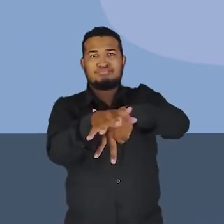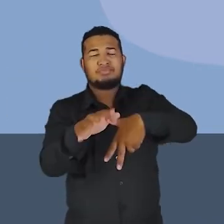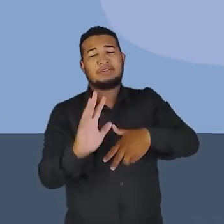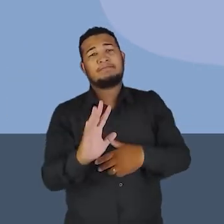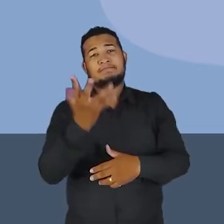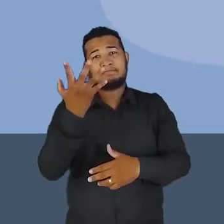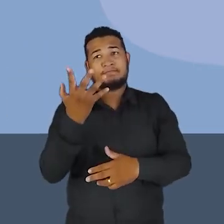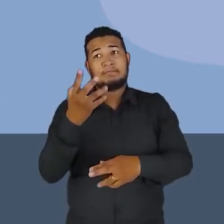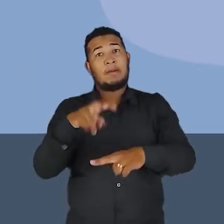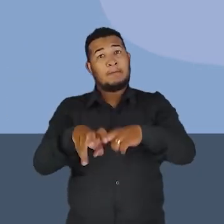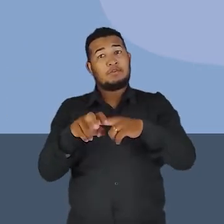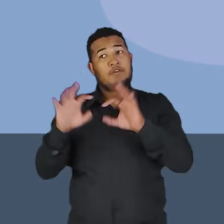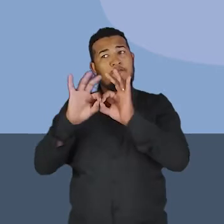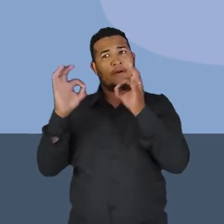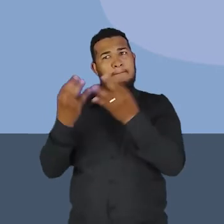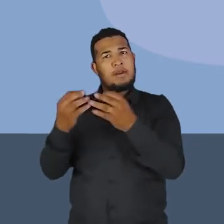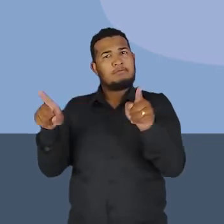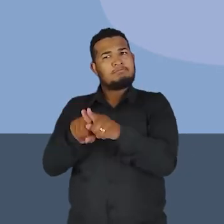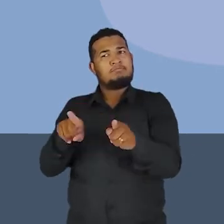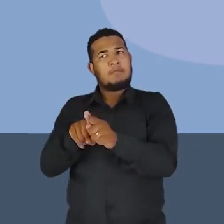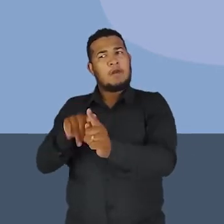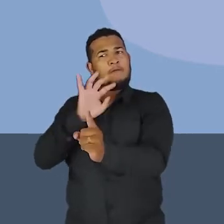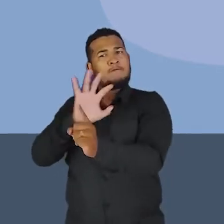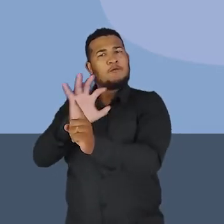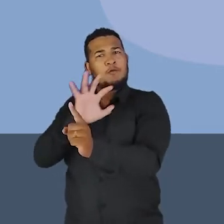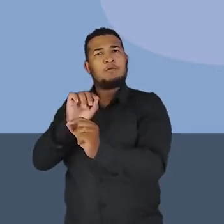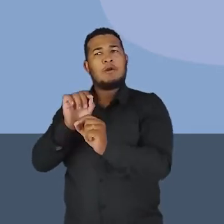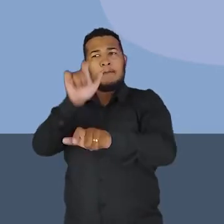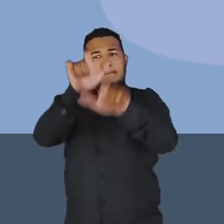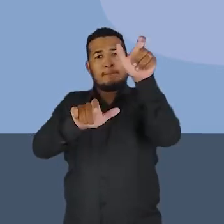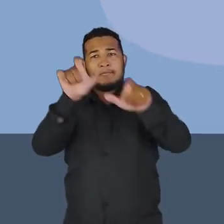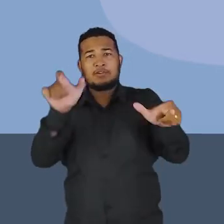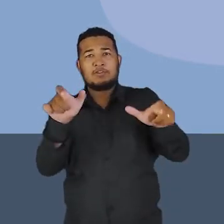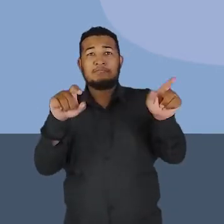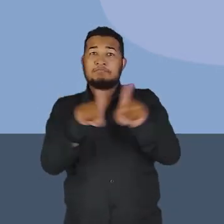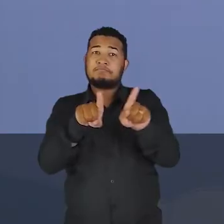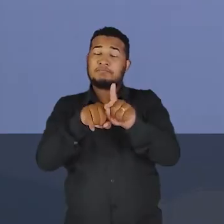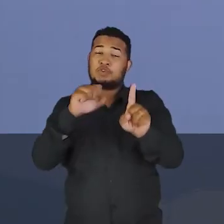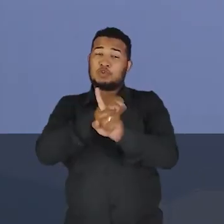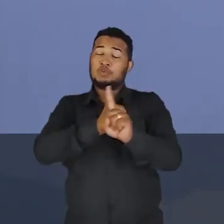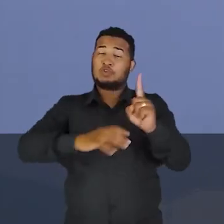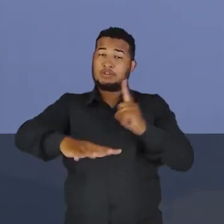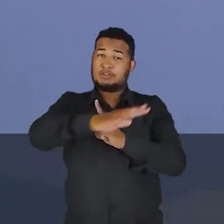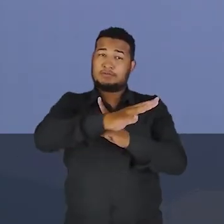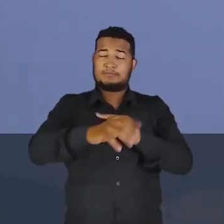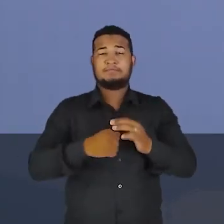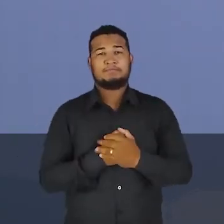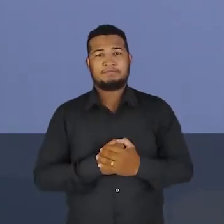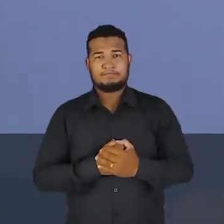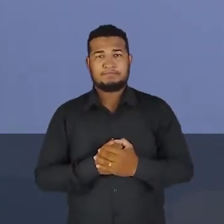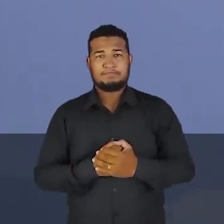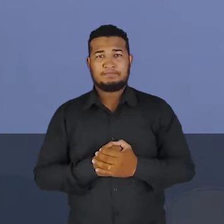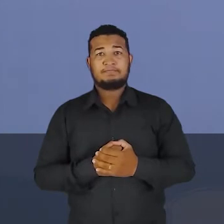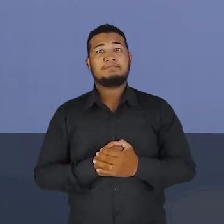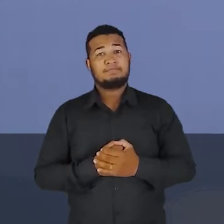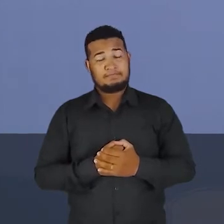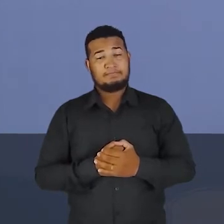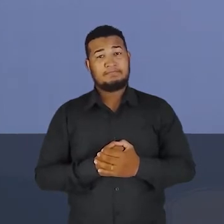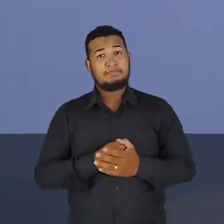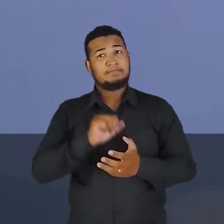sistema, influencia a pessoa e a sociedade e vice-versa. Pessoal, se